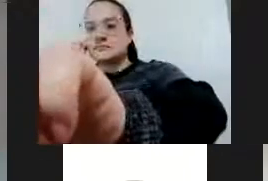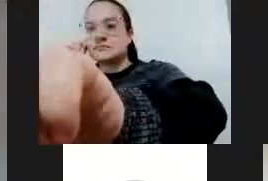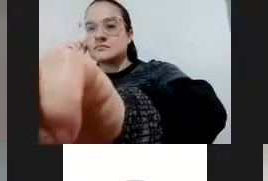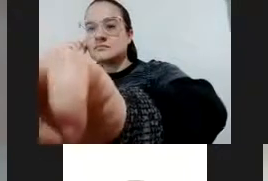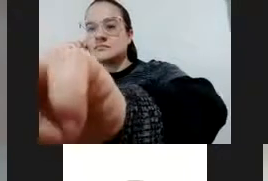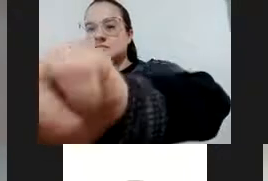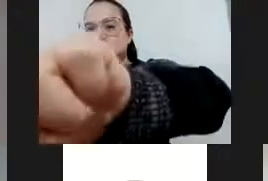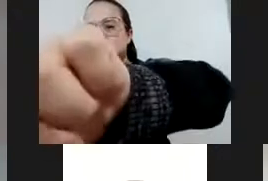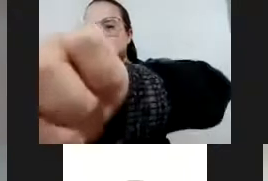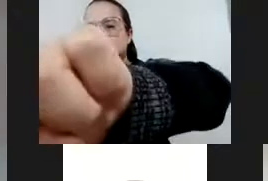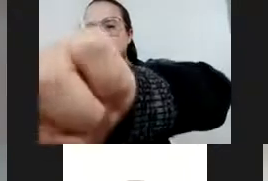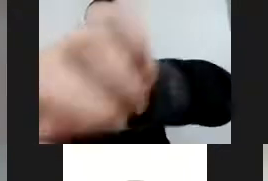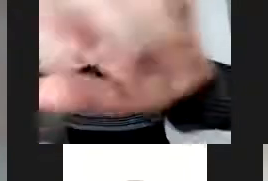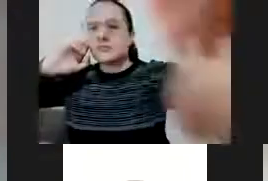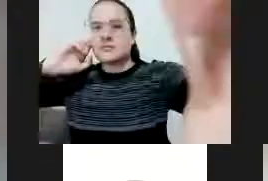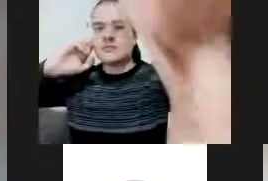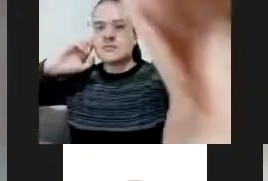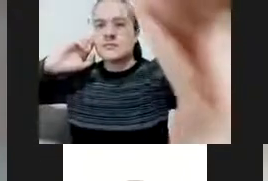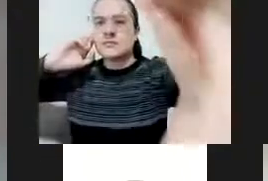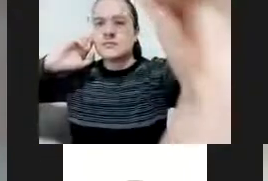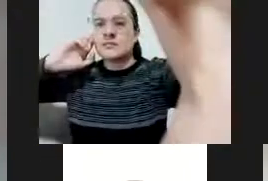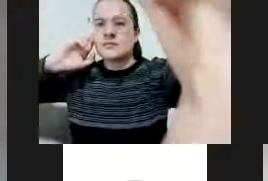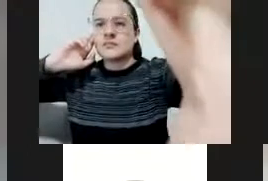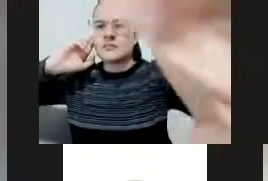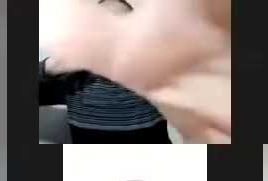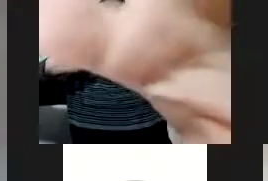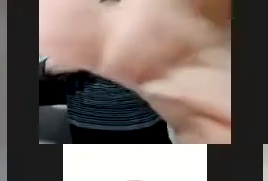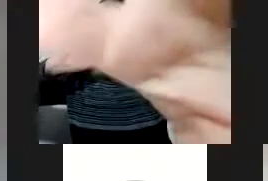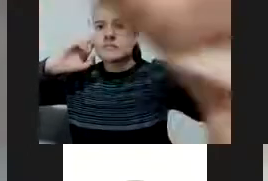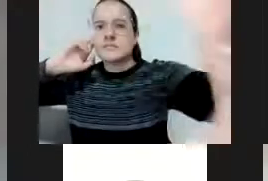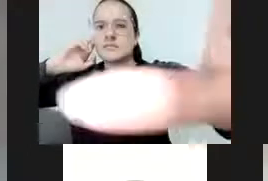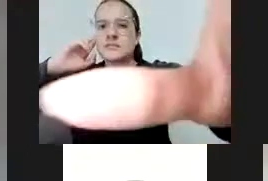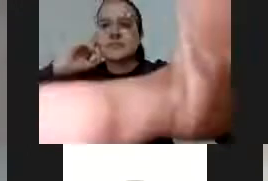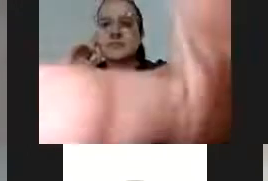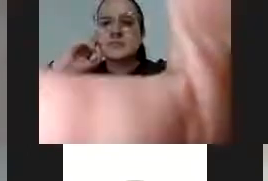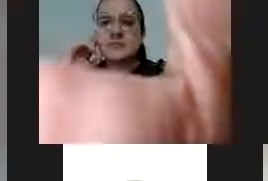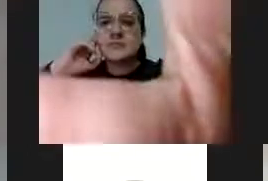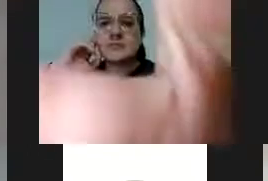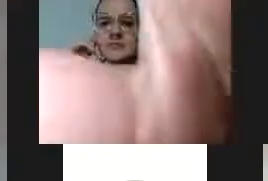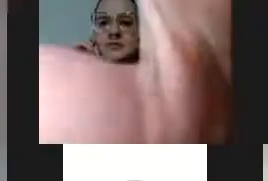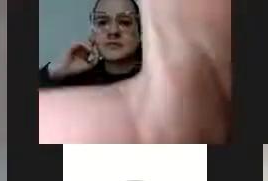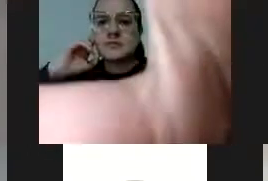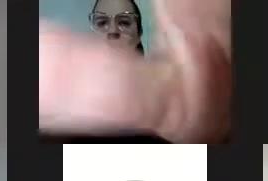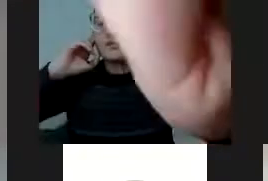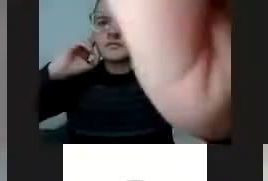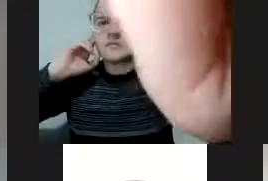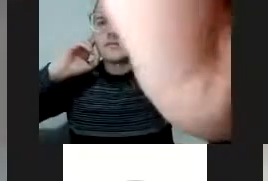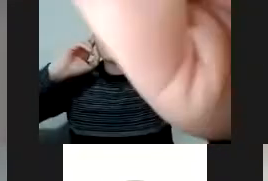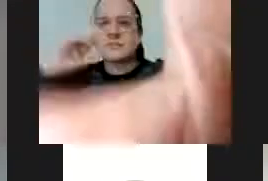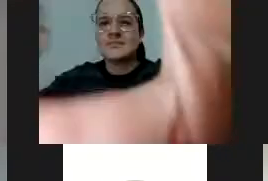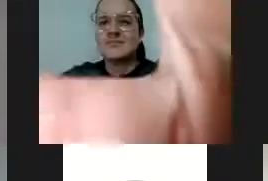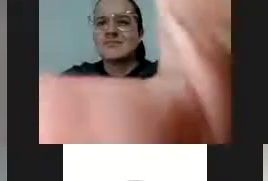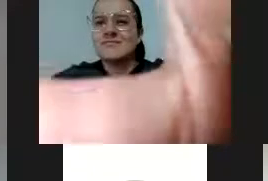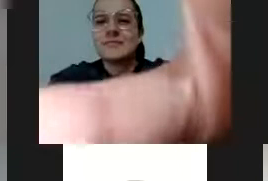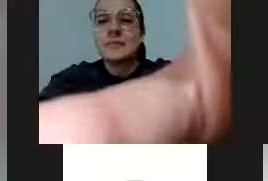pandemia, infelizmente, nos afastou um pouco, tá? A gente não conseguiu estar sempre juntos, como a gente estava na reunião. Está baixo o